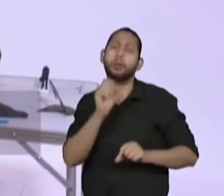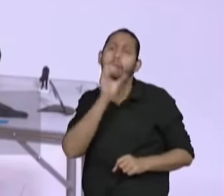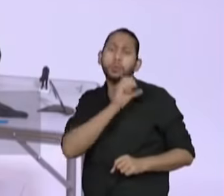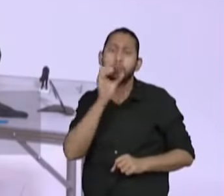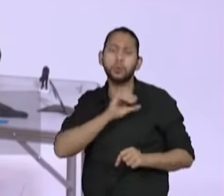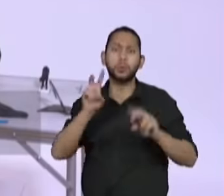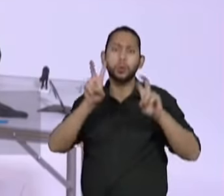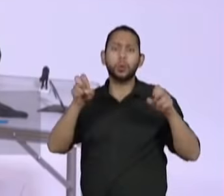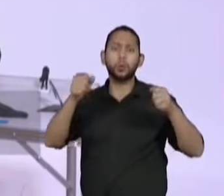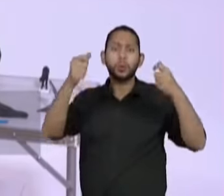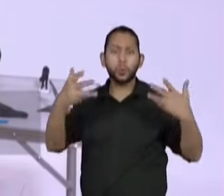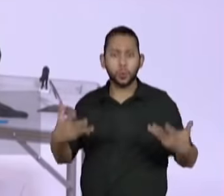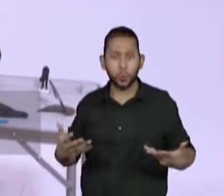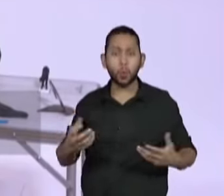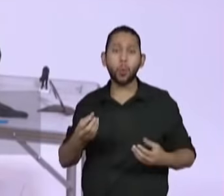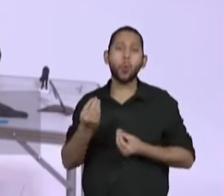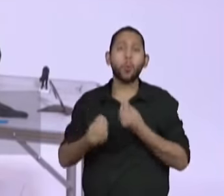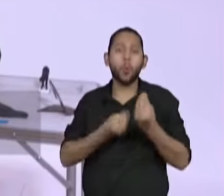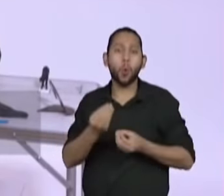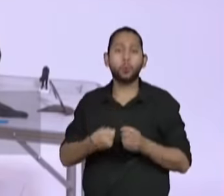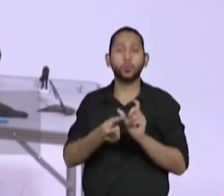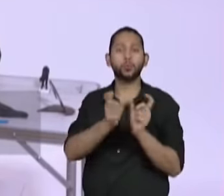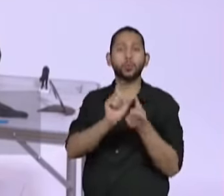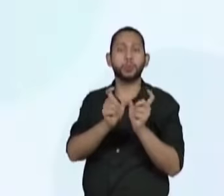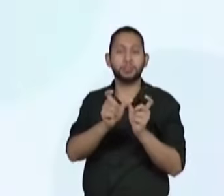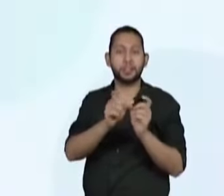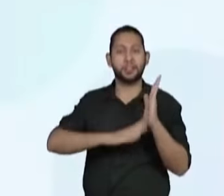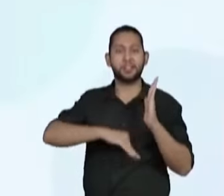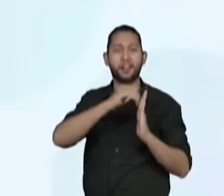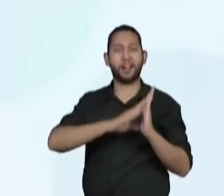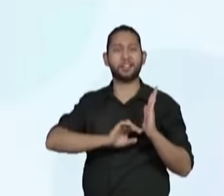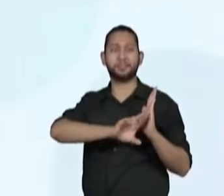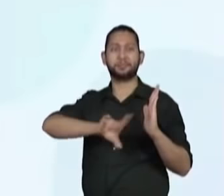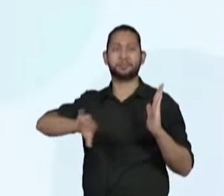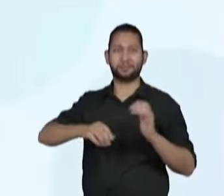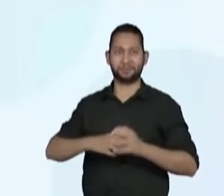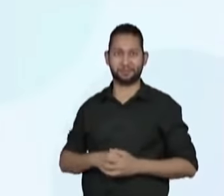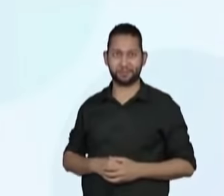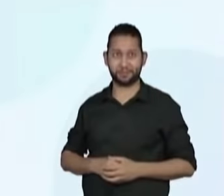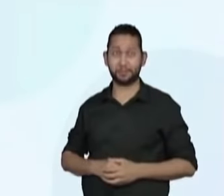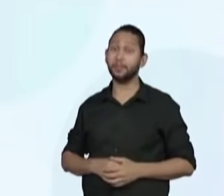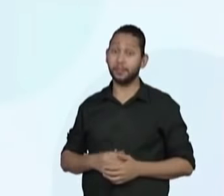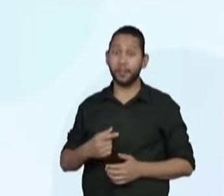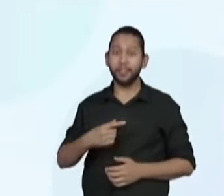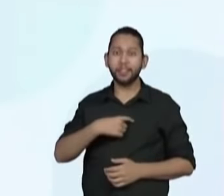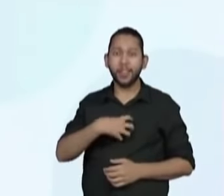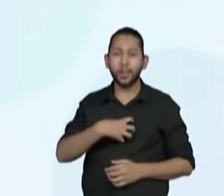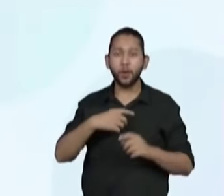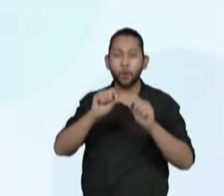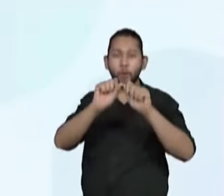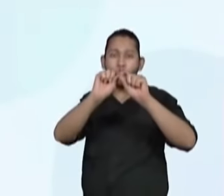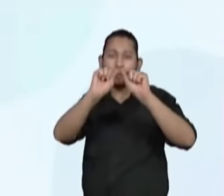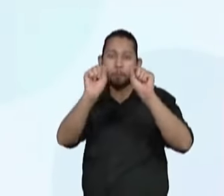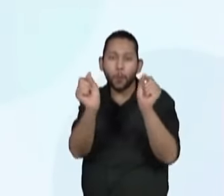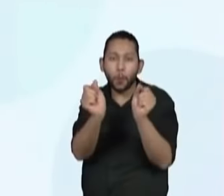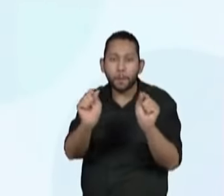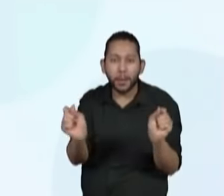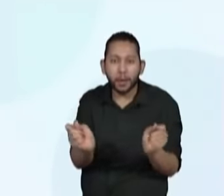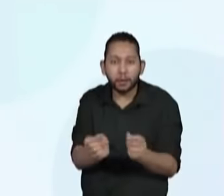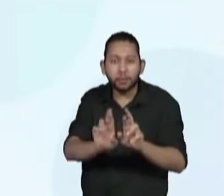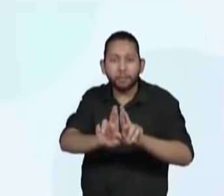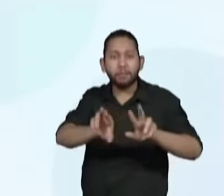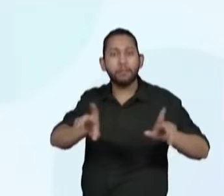aí, sobre a geometria nas artes visuais, tá certo? Então, gente, a geometrização das formas, né, ela aparece aí,